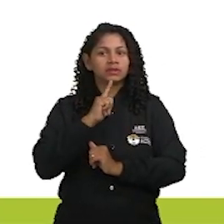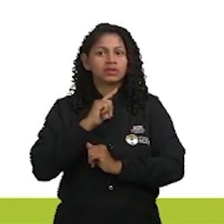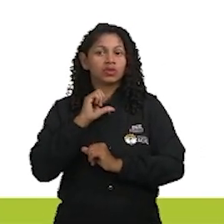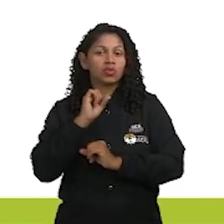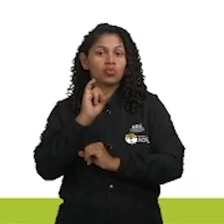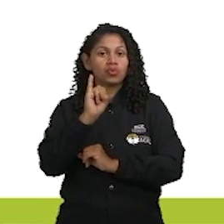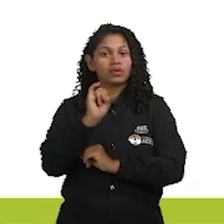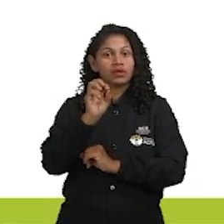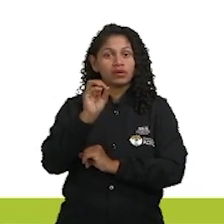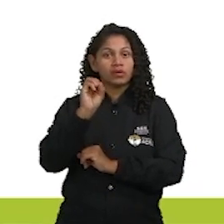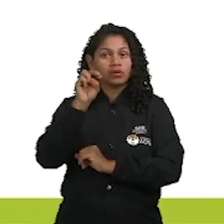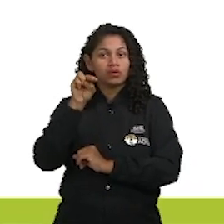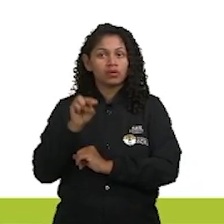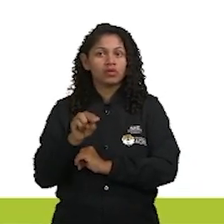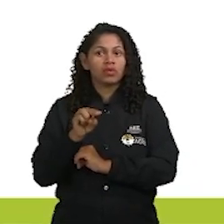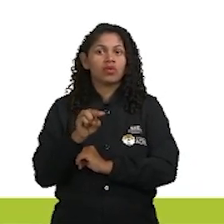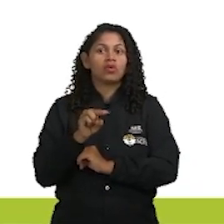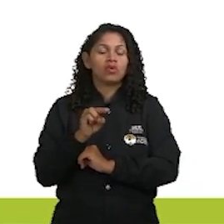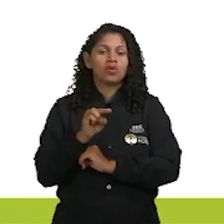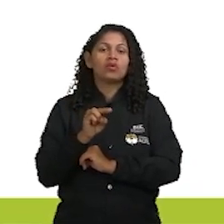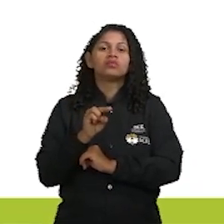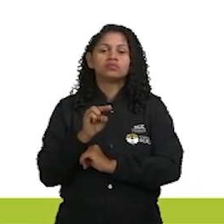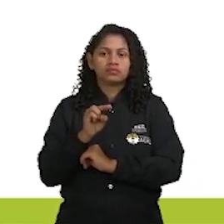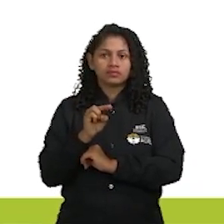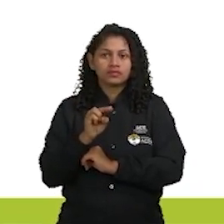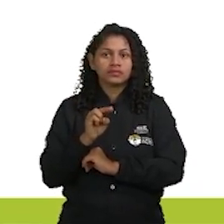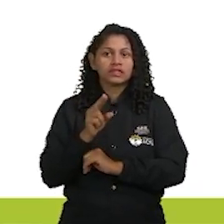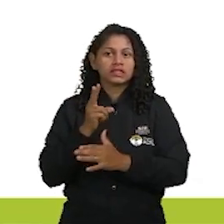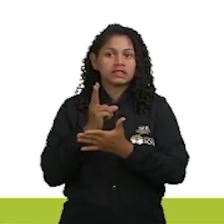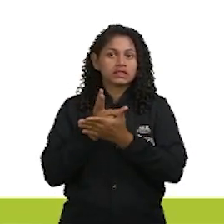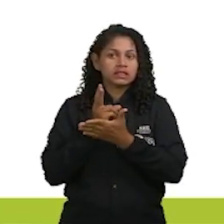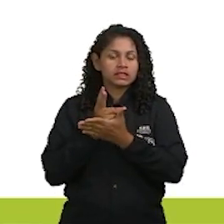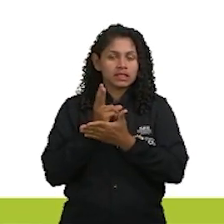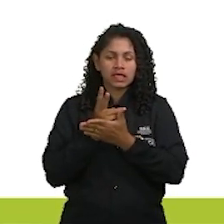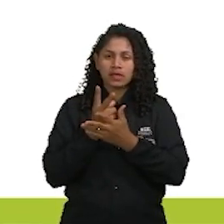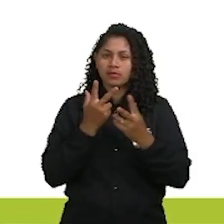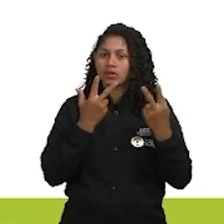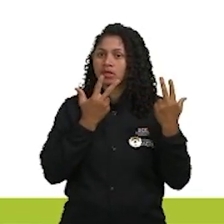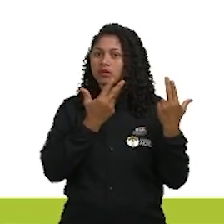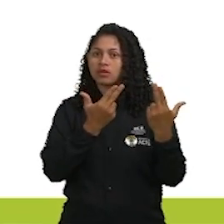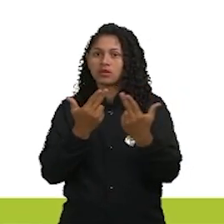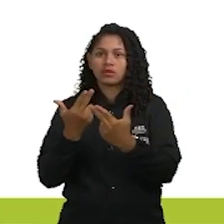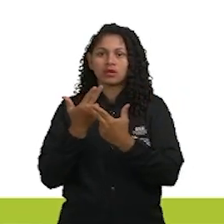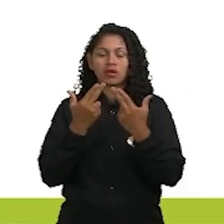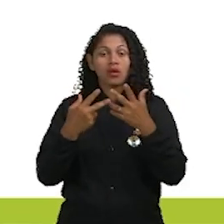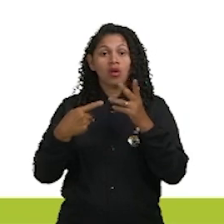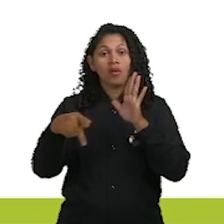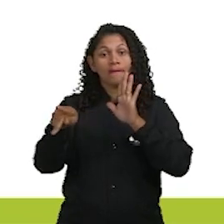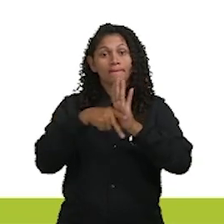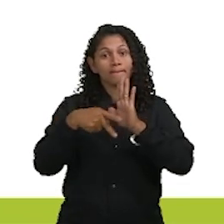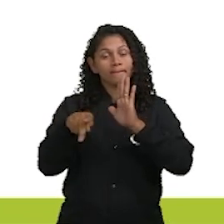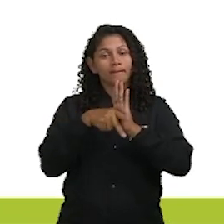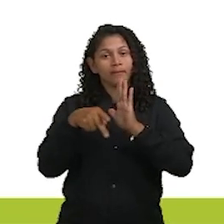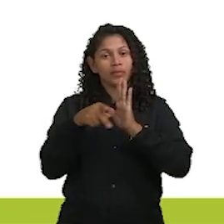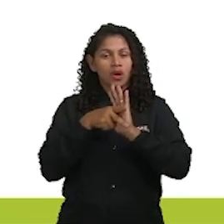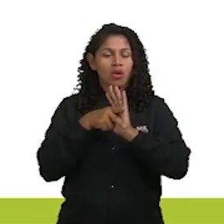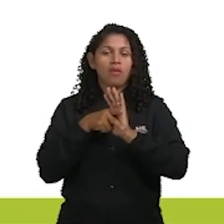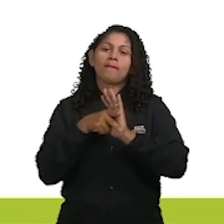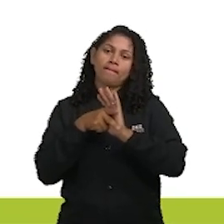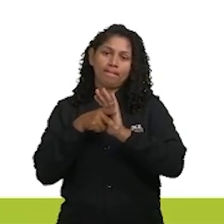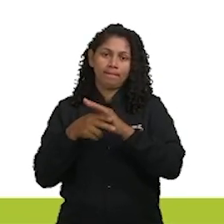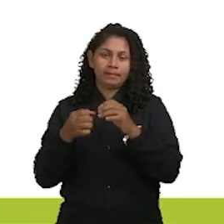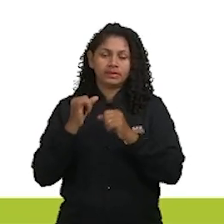ele vai ser sempre igual à sua própria carga. Primeiro passo, como é que eu faço para diferenciar